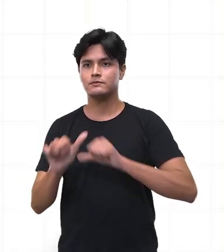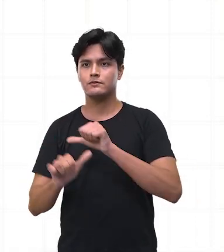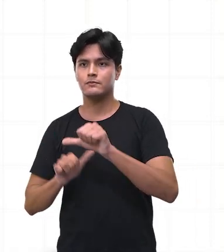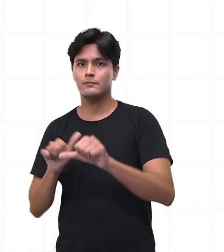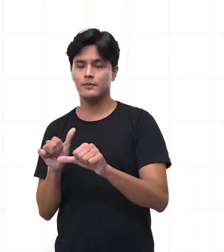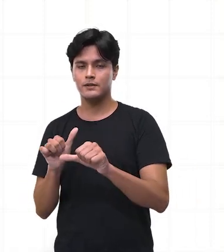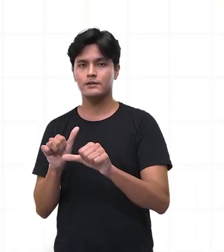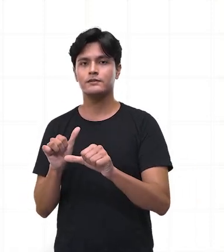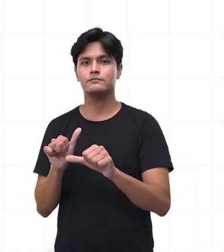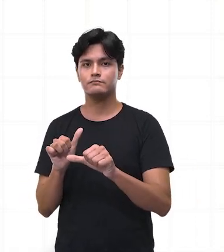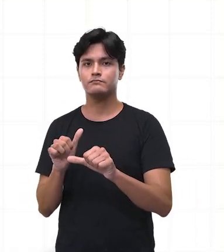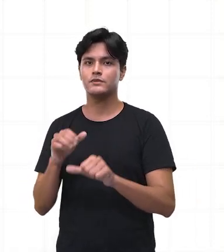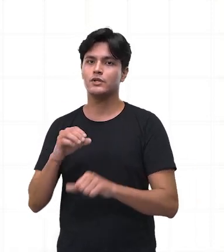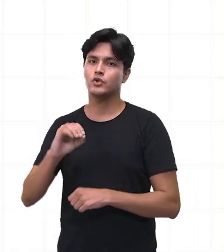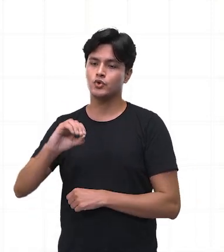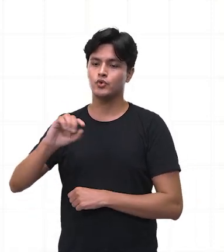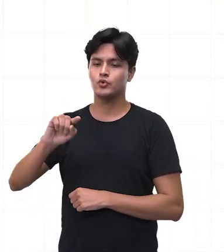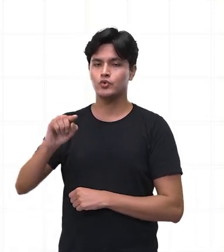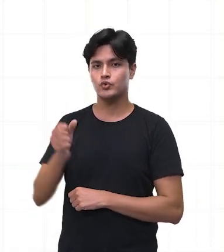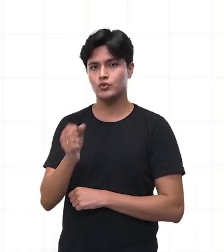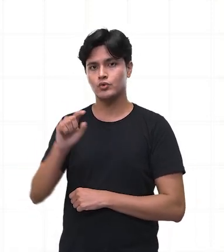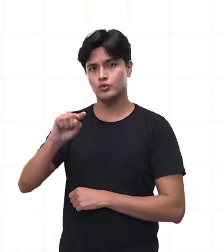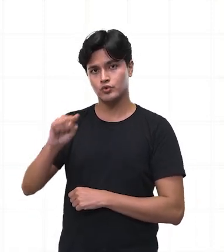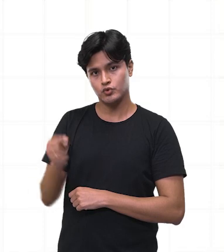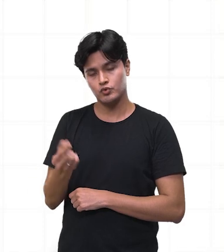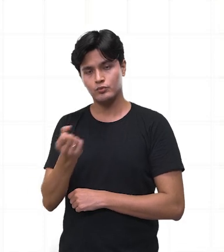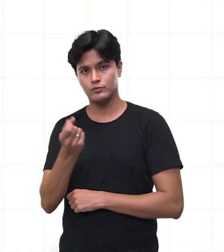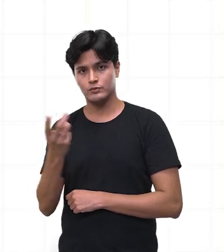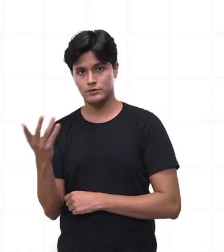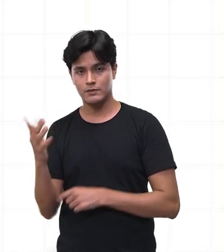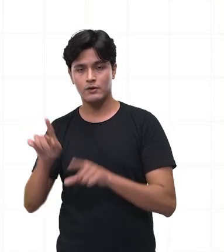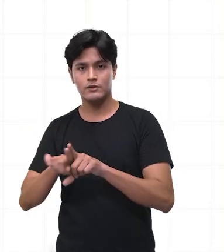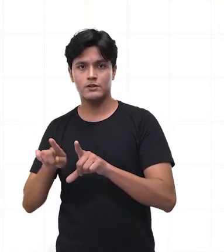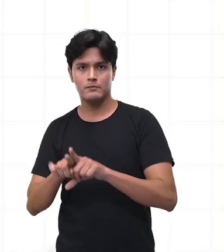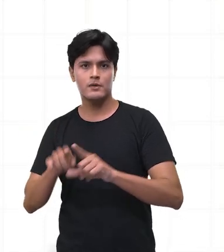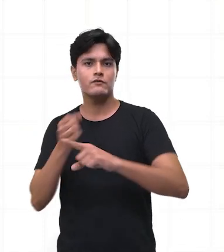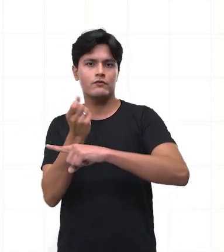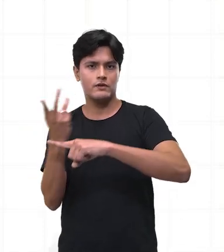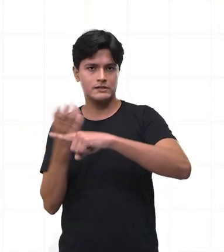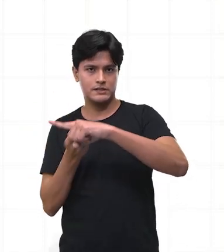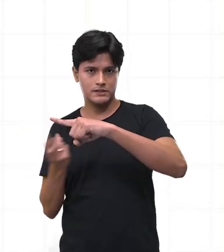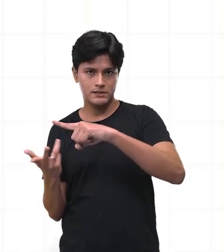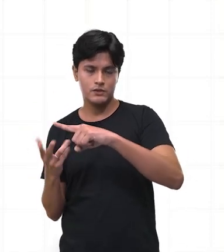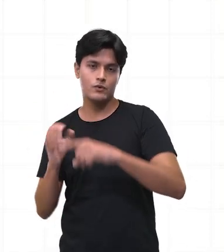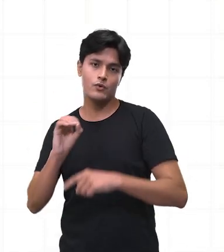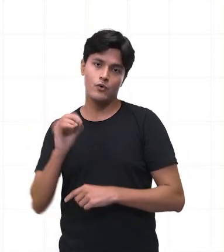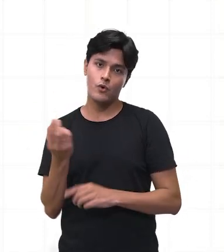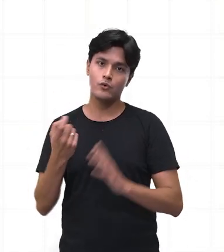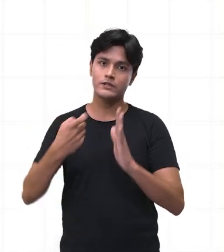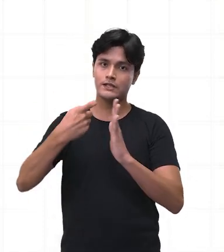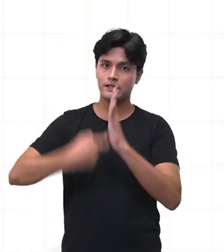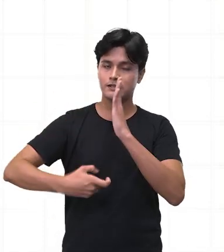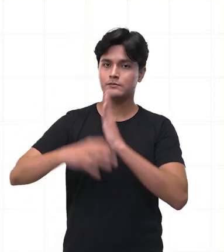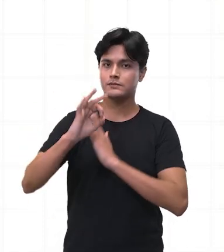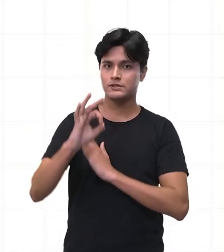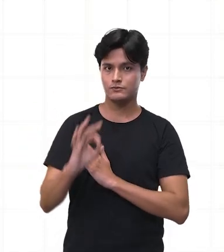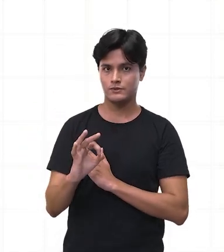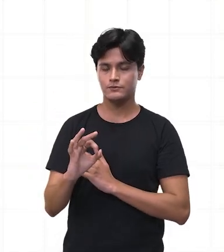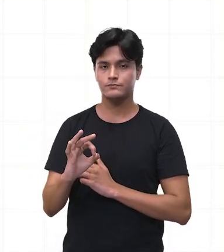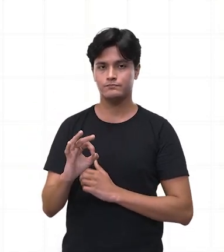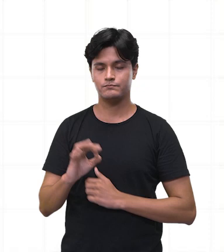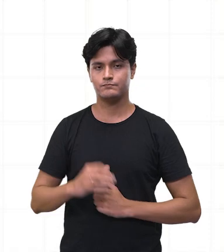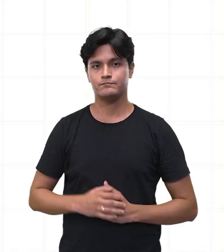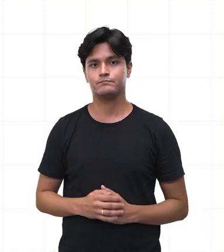para número decimal quanto para fração ou mesmo a taxa percentual,